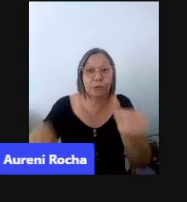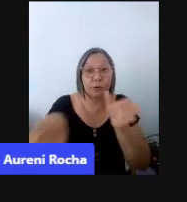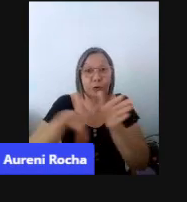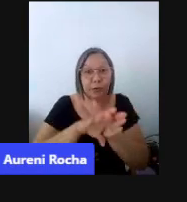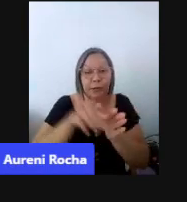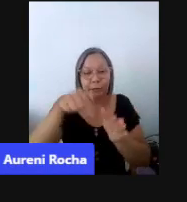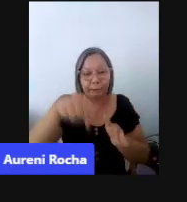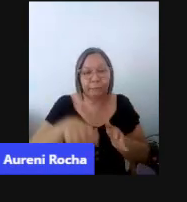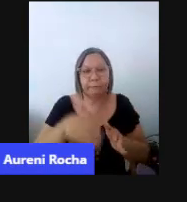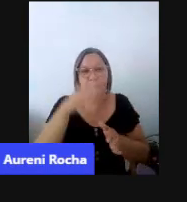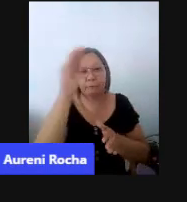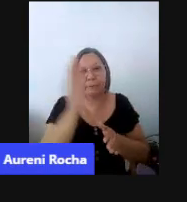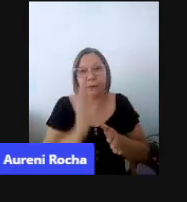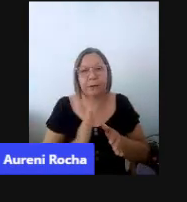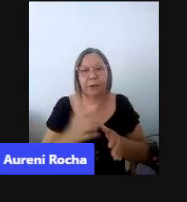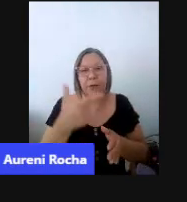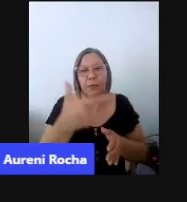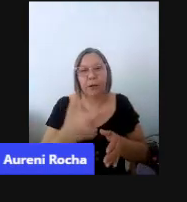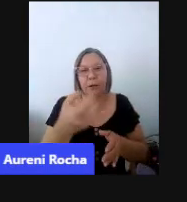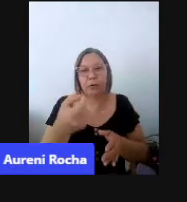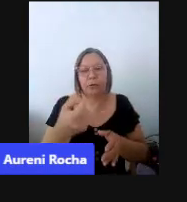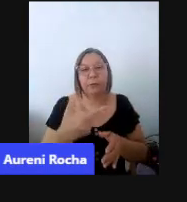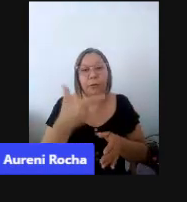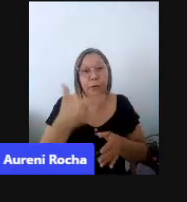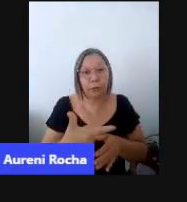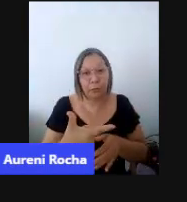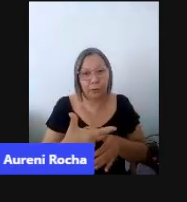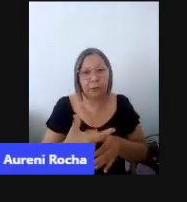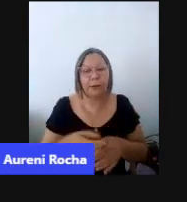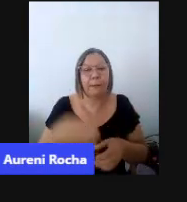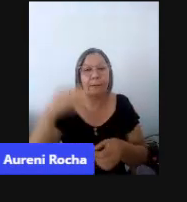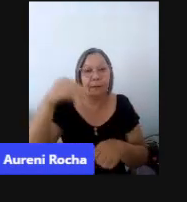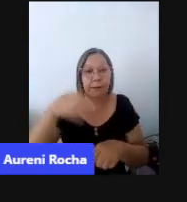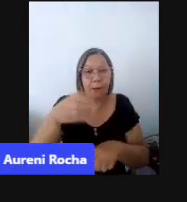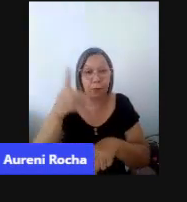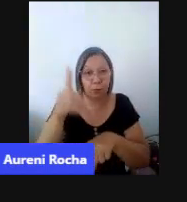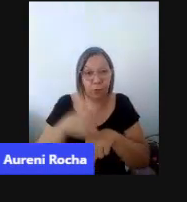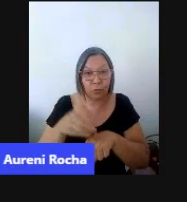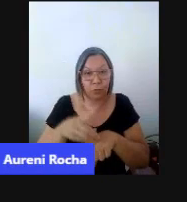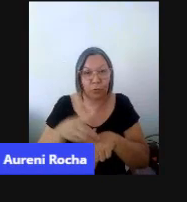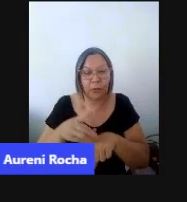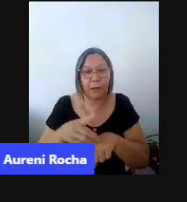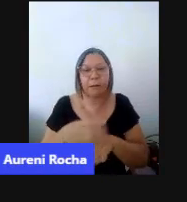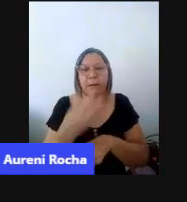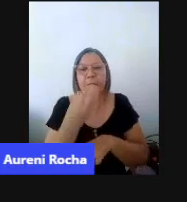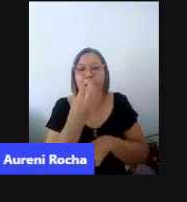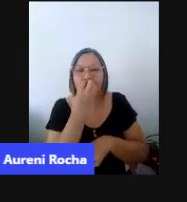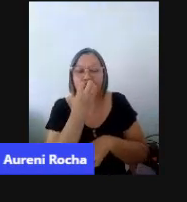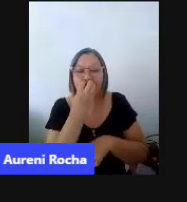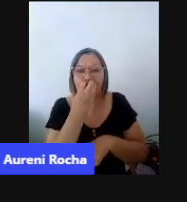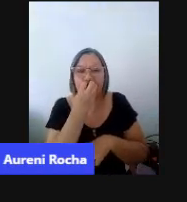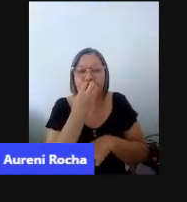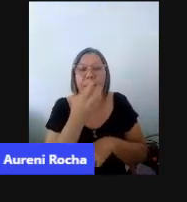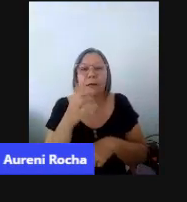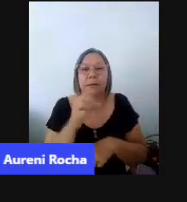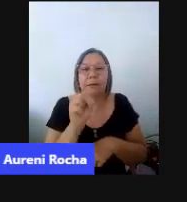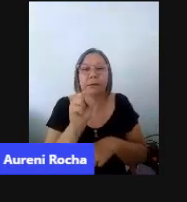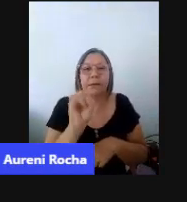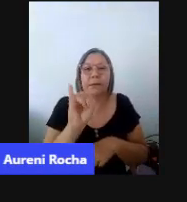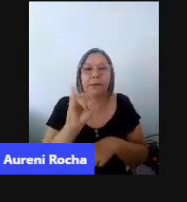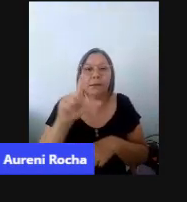2002 para fazer meu doutorado sobre animais silvestres no Pantanal. E era com queixada,